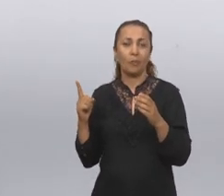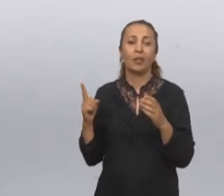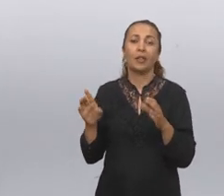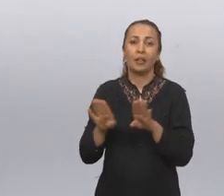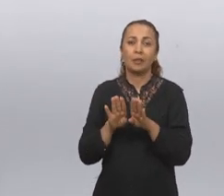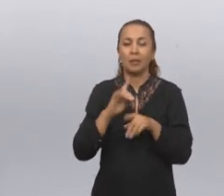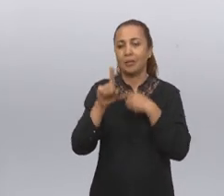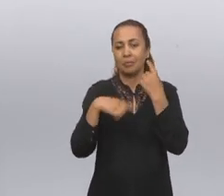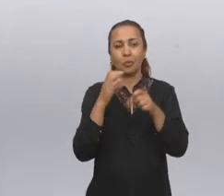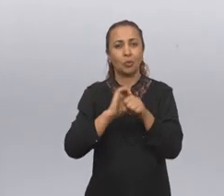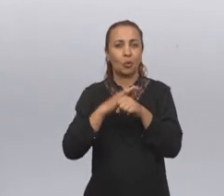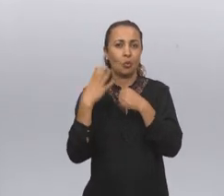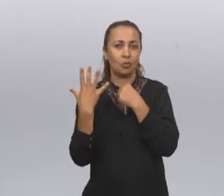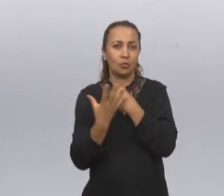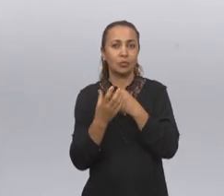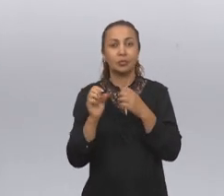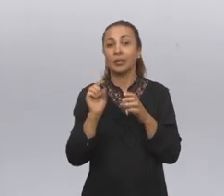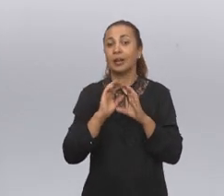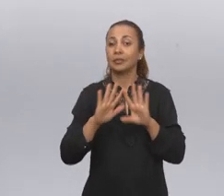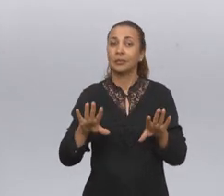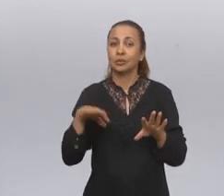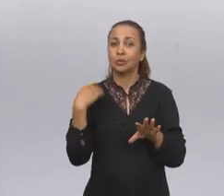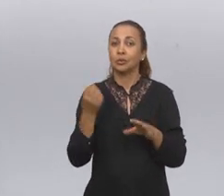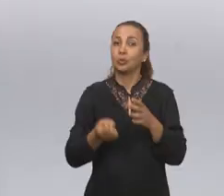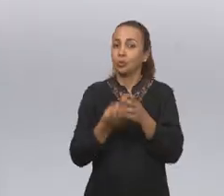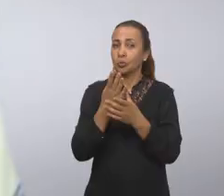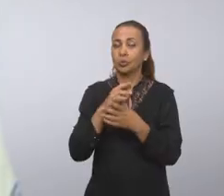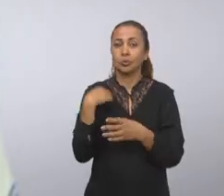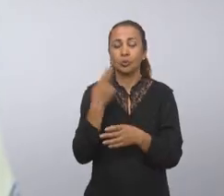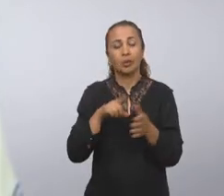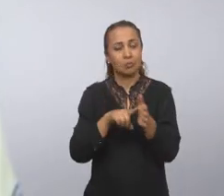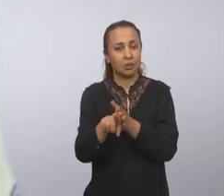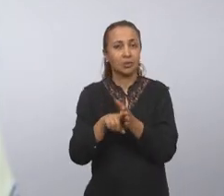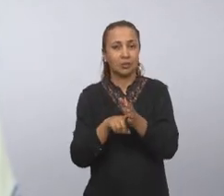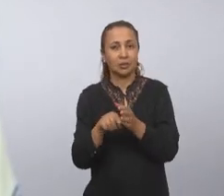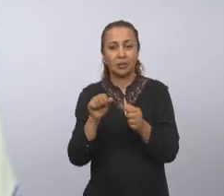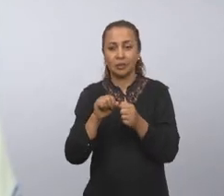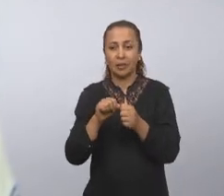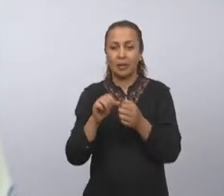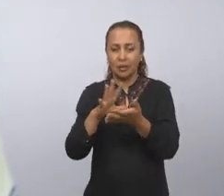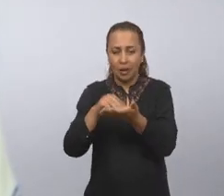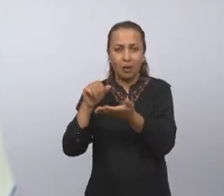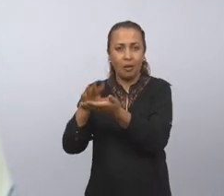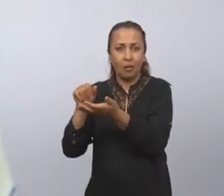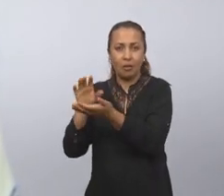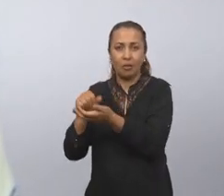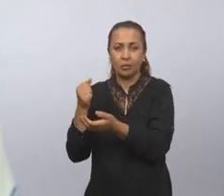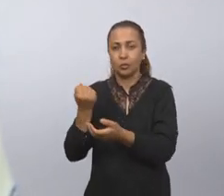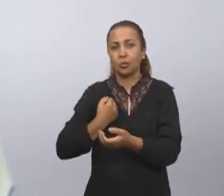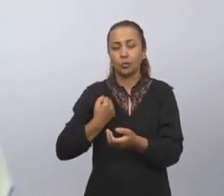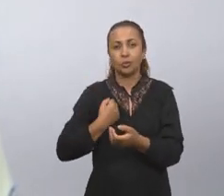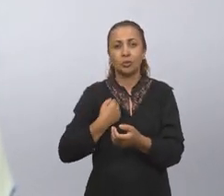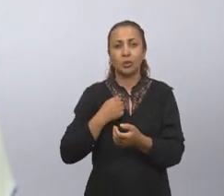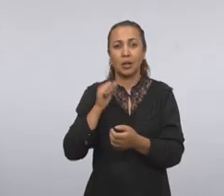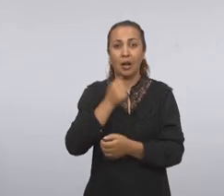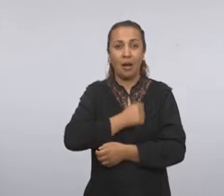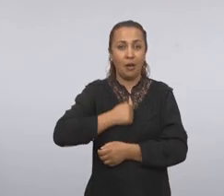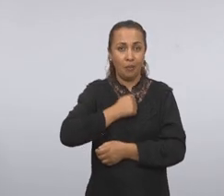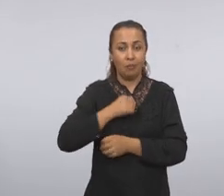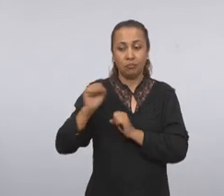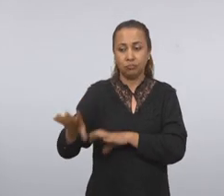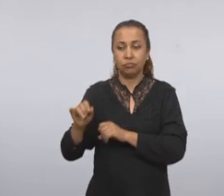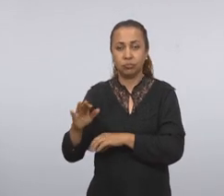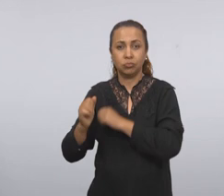até mesmo depois de ter contraído com vídeo e assim surge a nossa pesquisa a gente fez a coleta de dados em Agosto e Setembro do ano passado